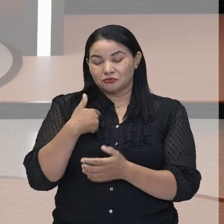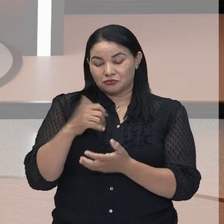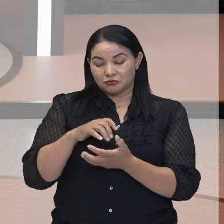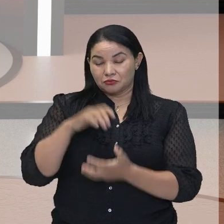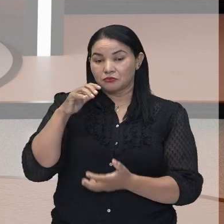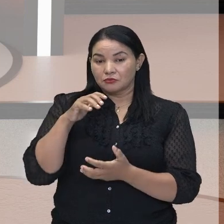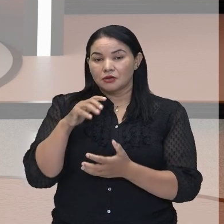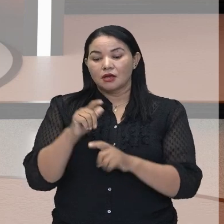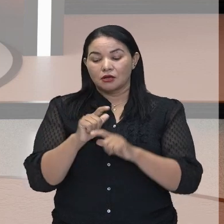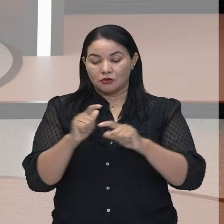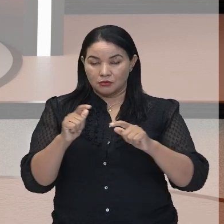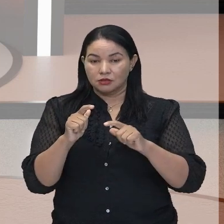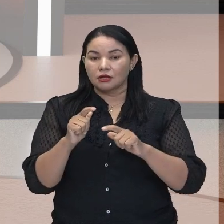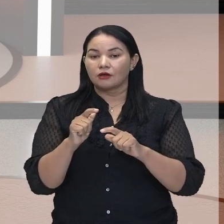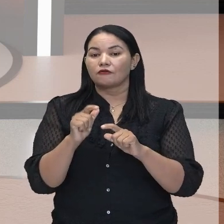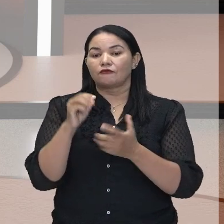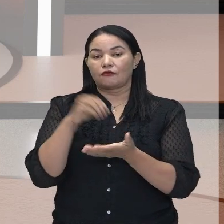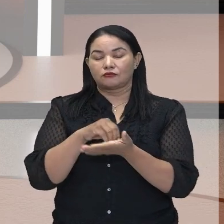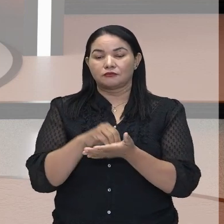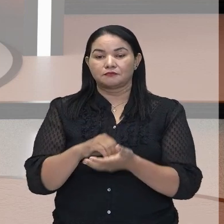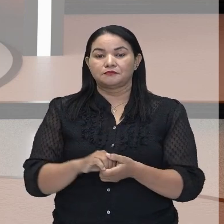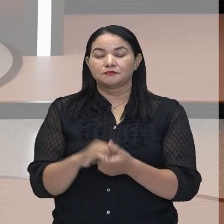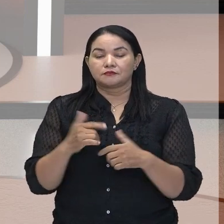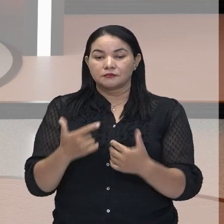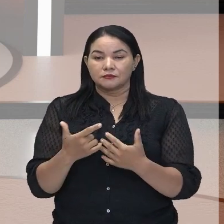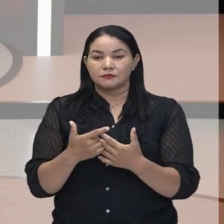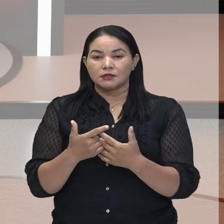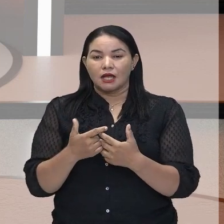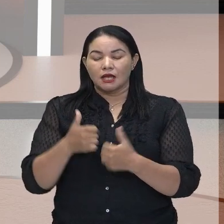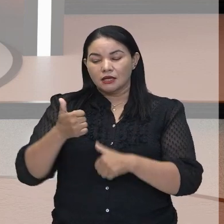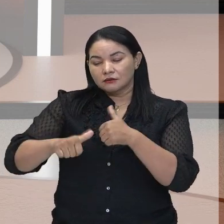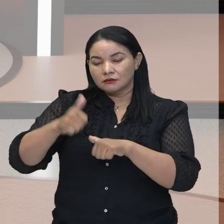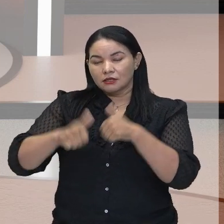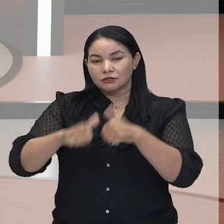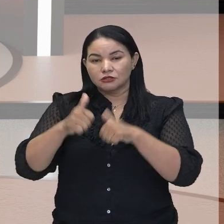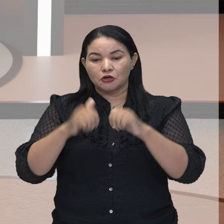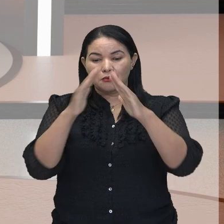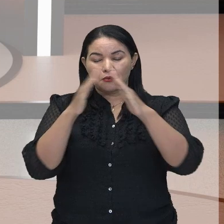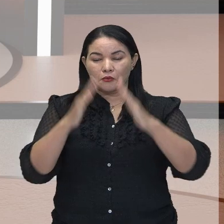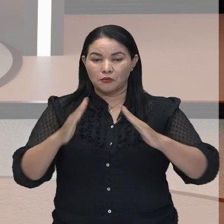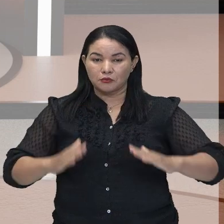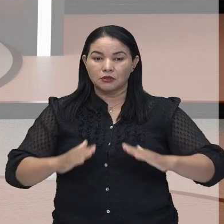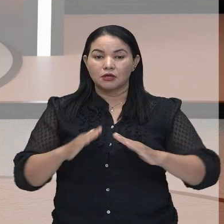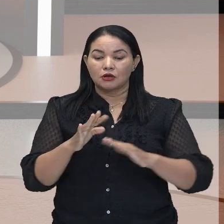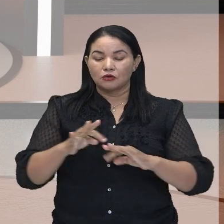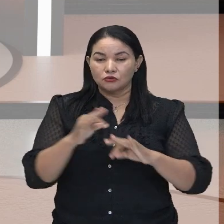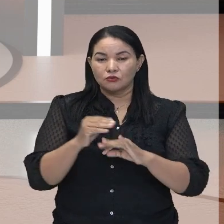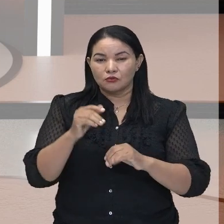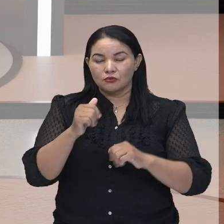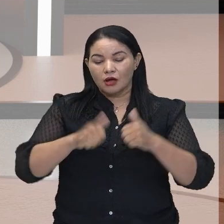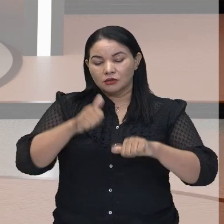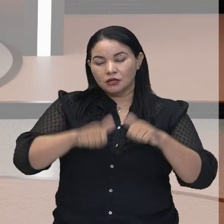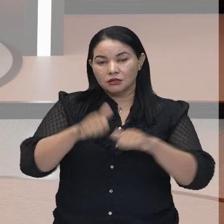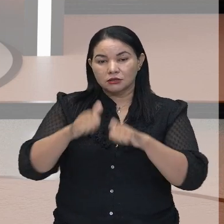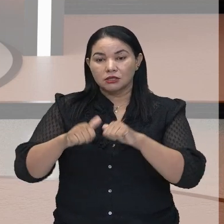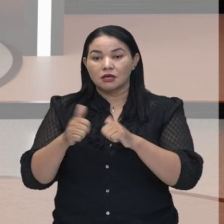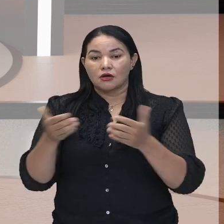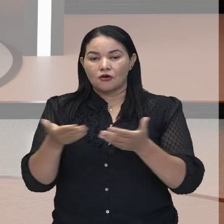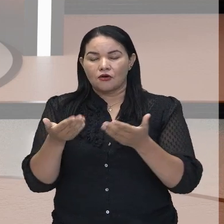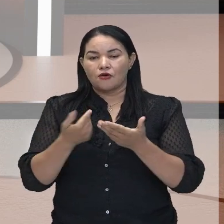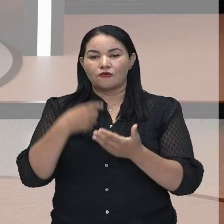Então, analisando essas pirâmides etárias, gente, vamos também observar agora uma tabela com a taxa